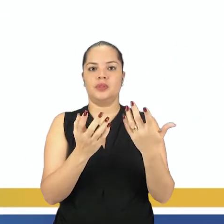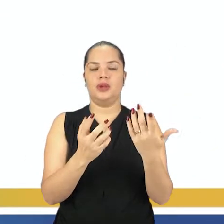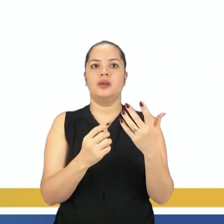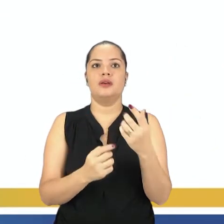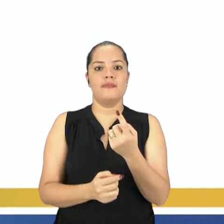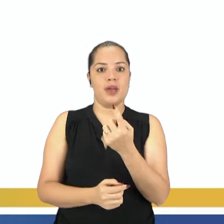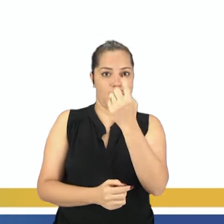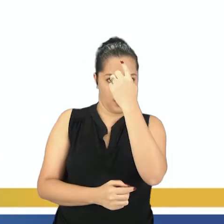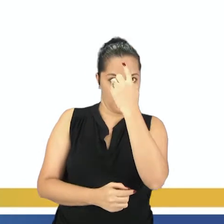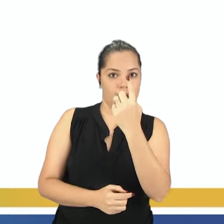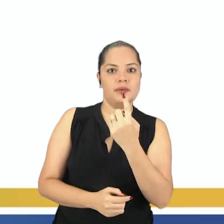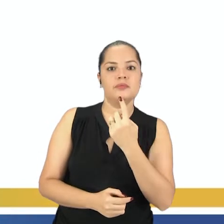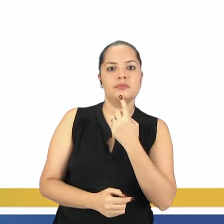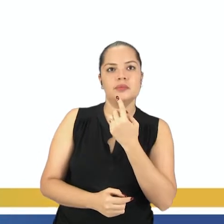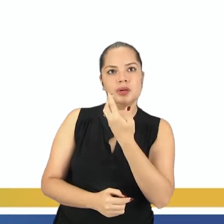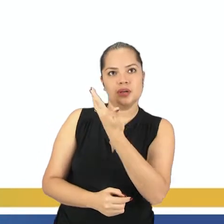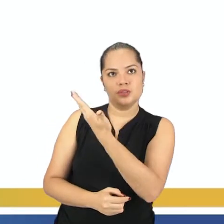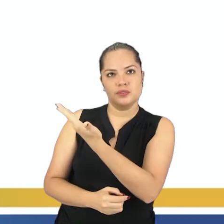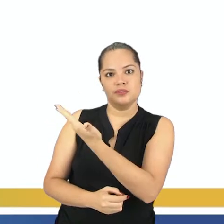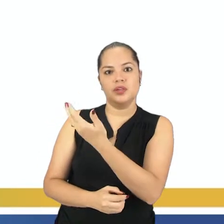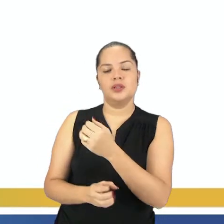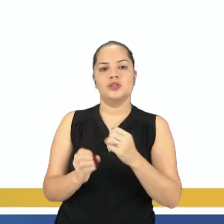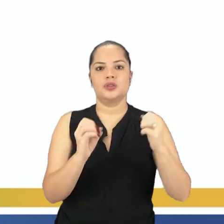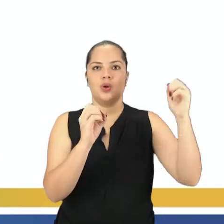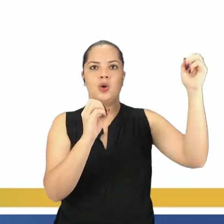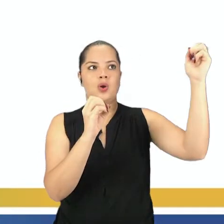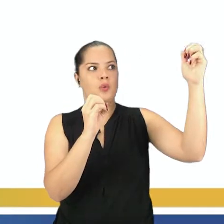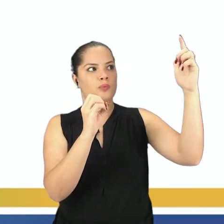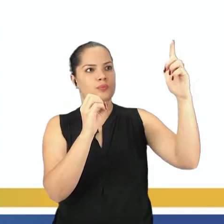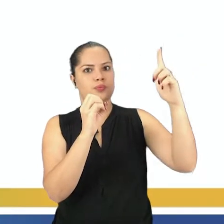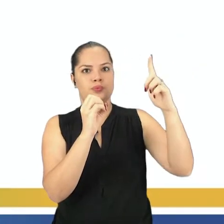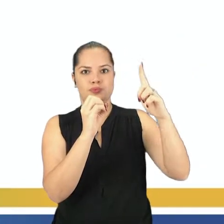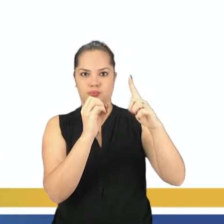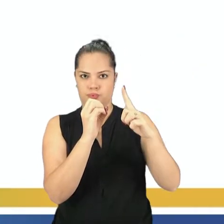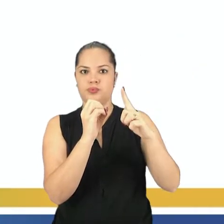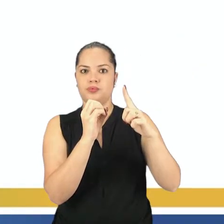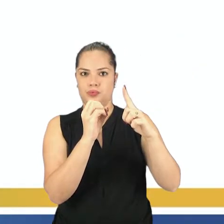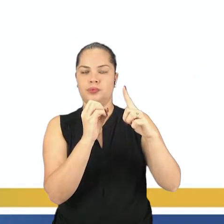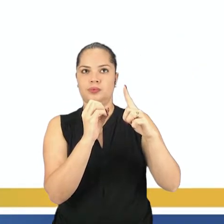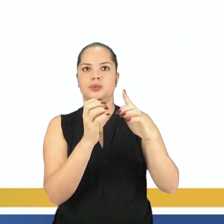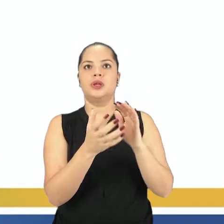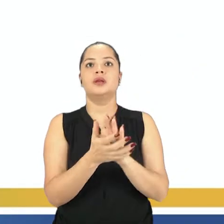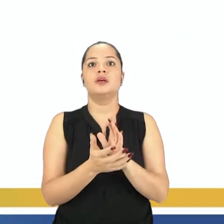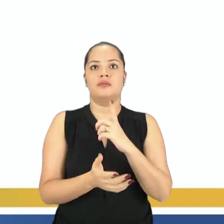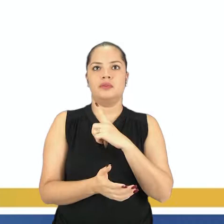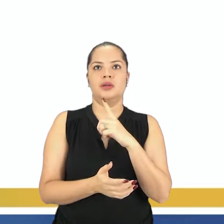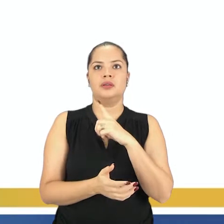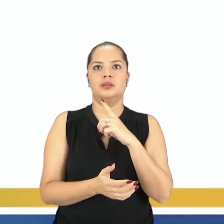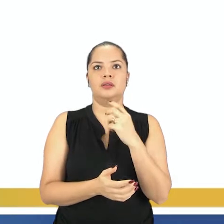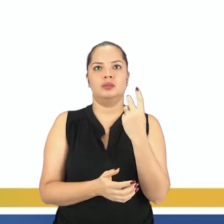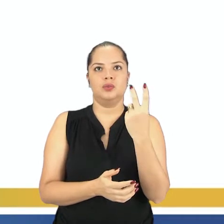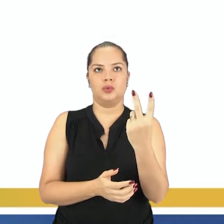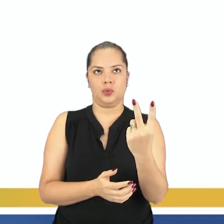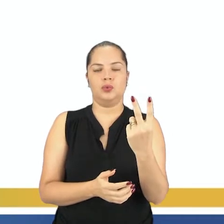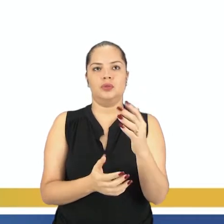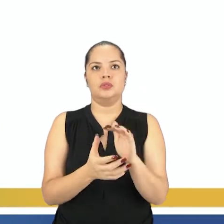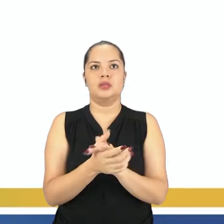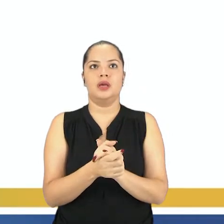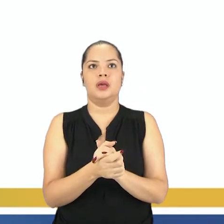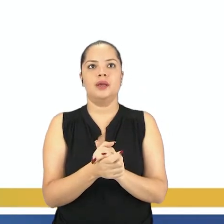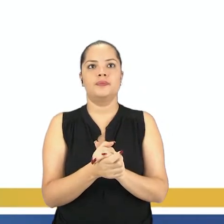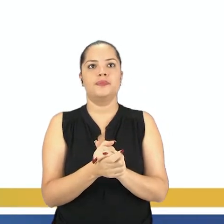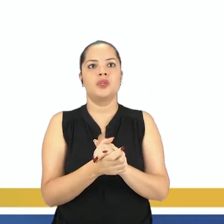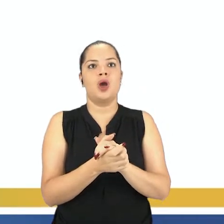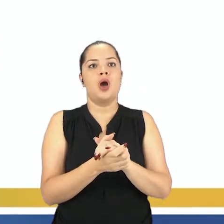imagem que no solstício, a gente vai trabalhar com dois conceitos, solstício e equinócio. Solstício é